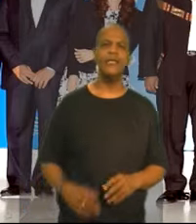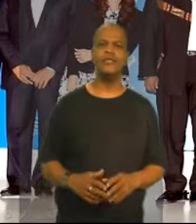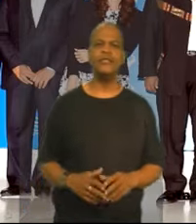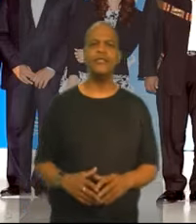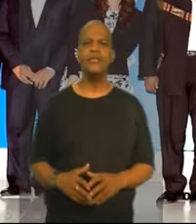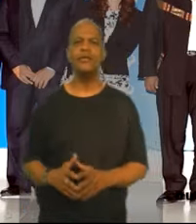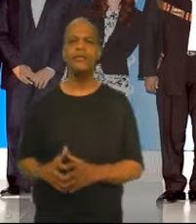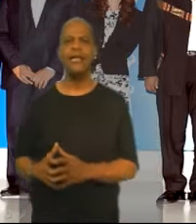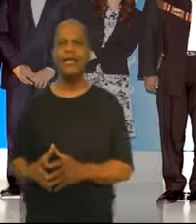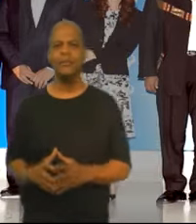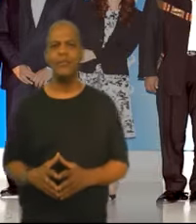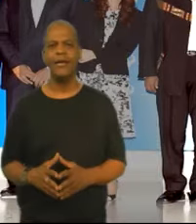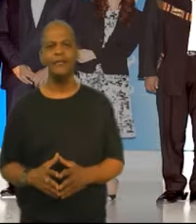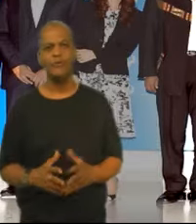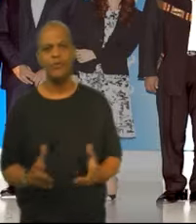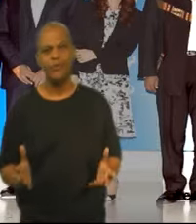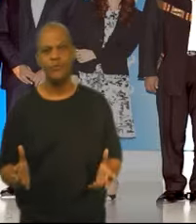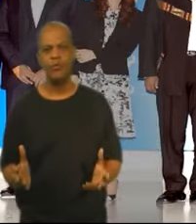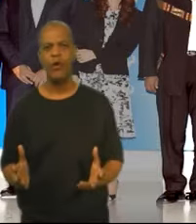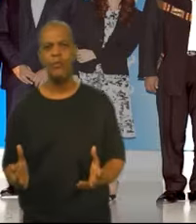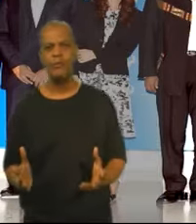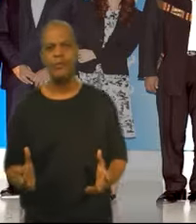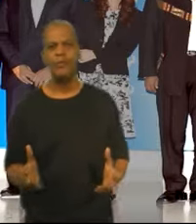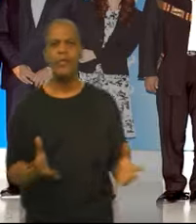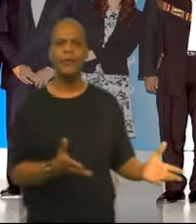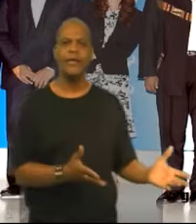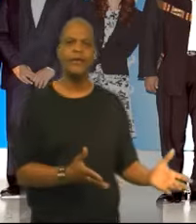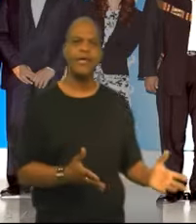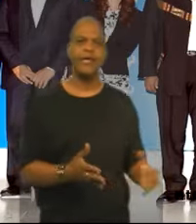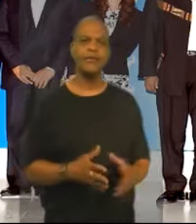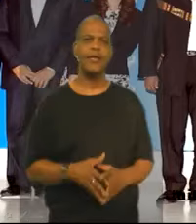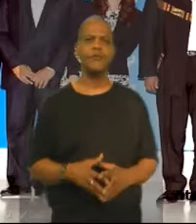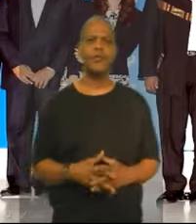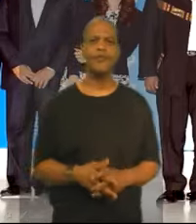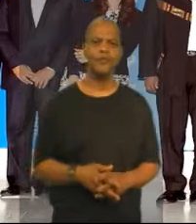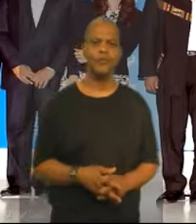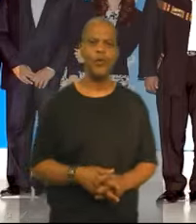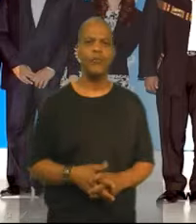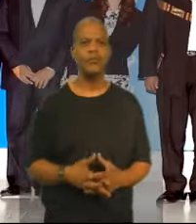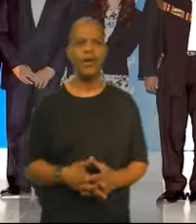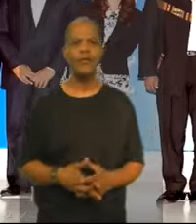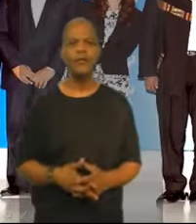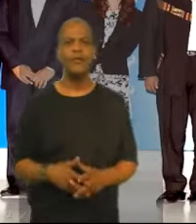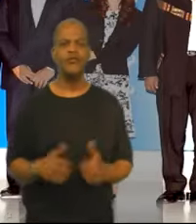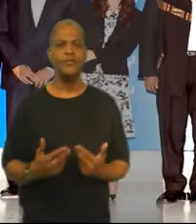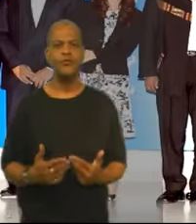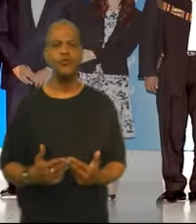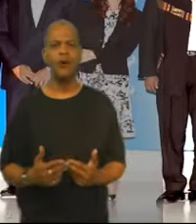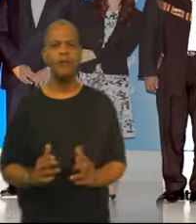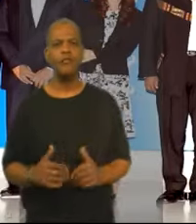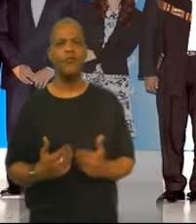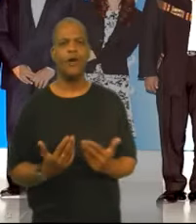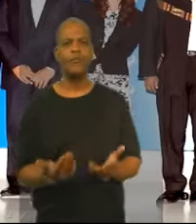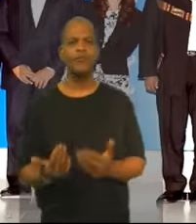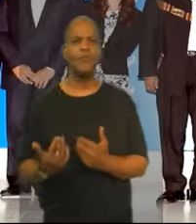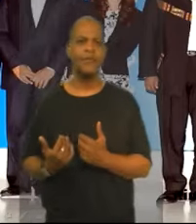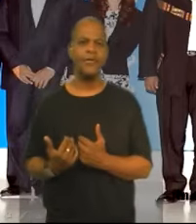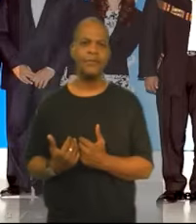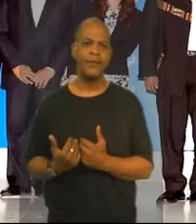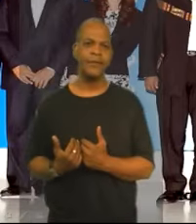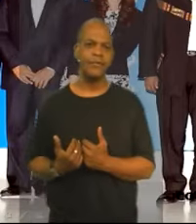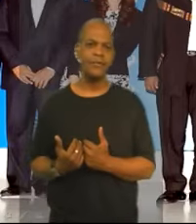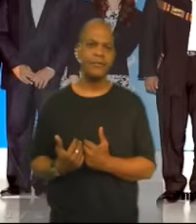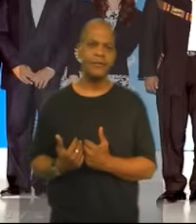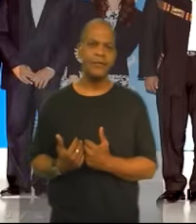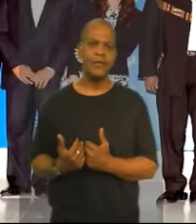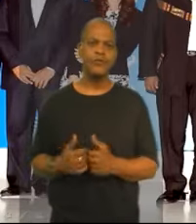Amorim, ele disse que não interessa ao Brasil ter vizinhos pobres. E por que que não interessa ao Brasil ter vizinhos pobres? Ora, os vizinhos pobres exportam a sua